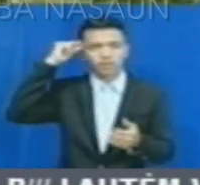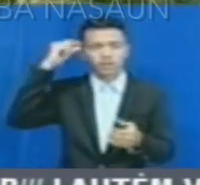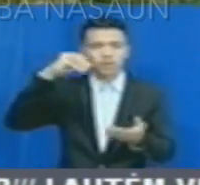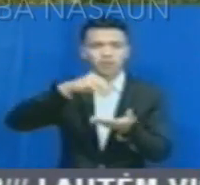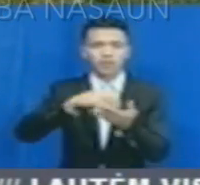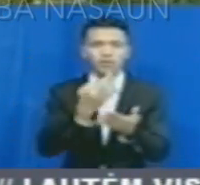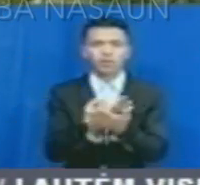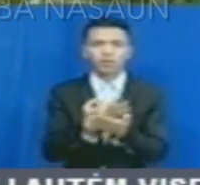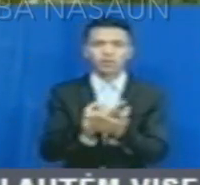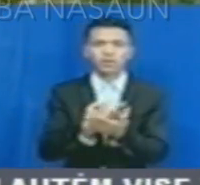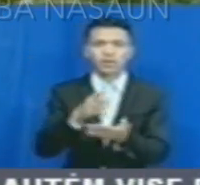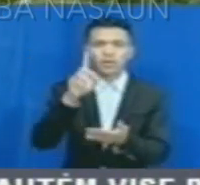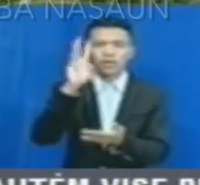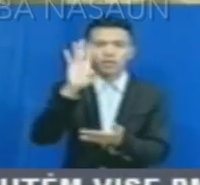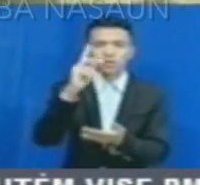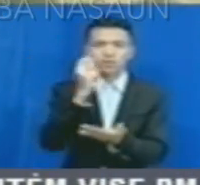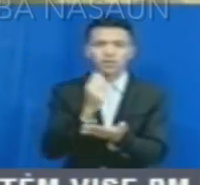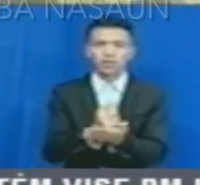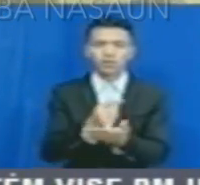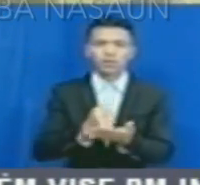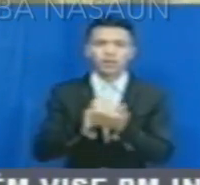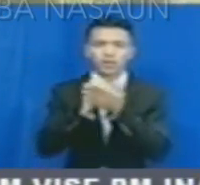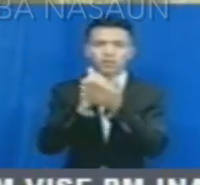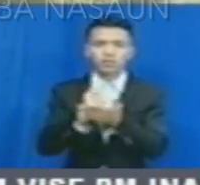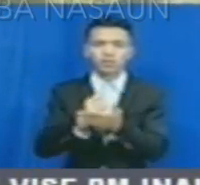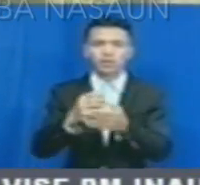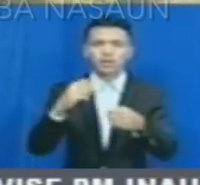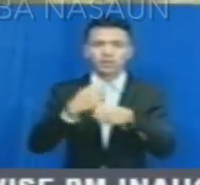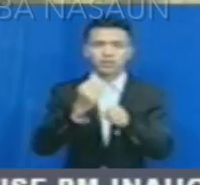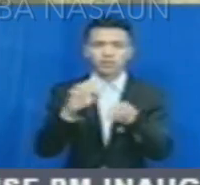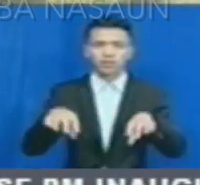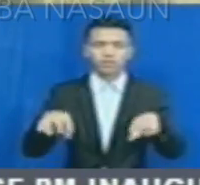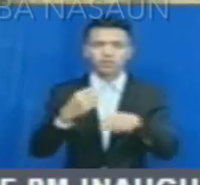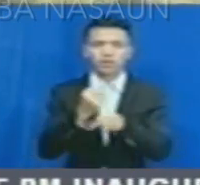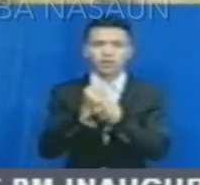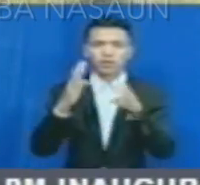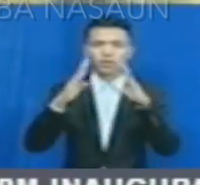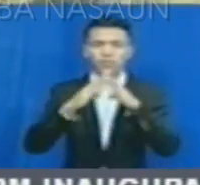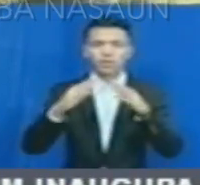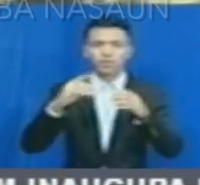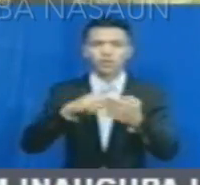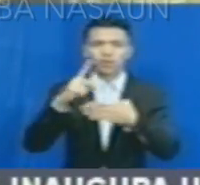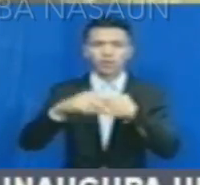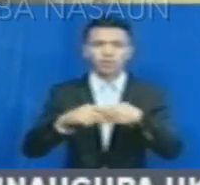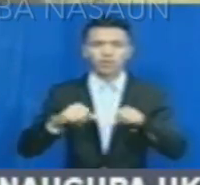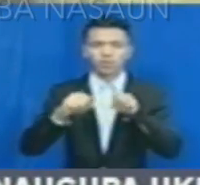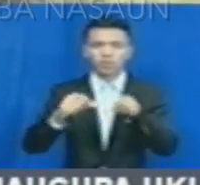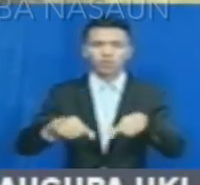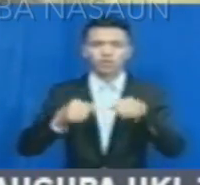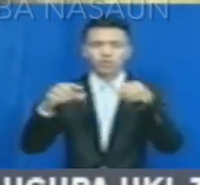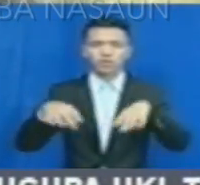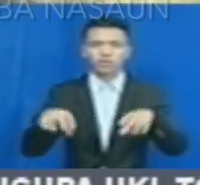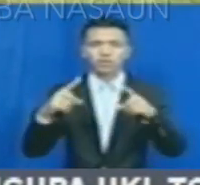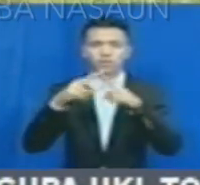aloca orçamento Liu Rihung Atushat, o de apoio programa Mão de Obra. Programa continuação né, foi serviço para a